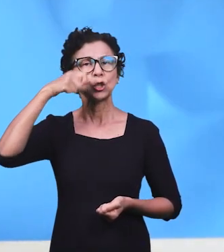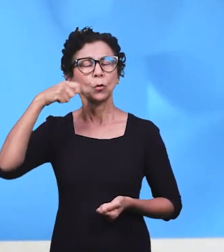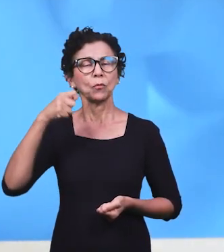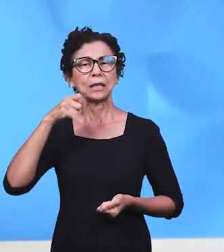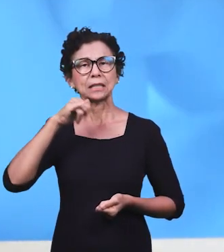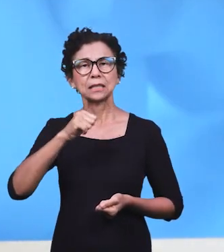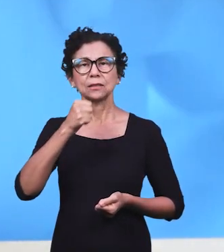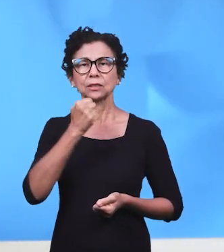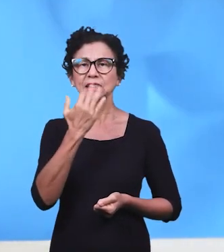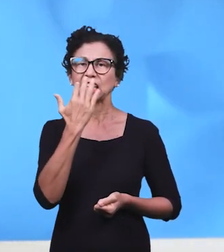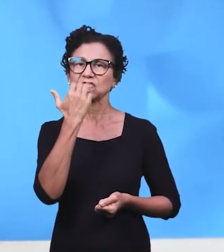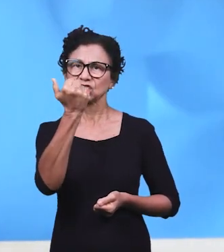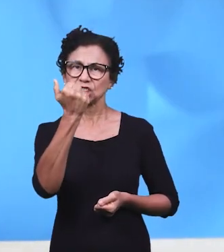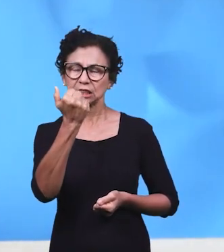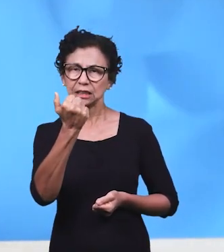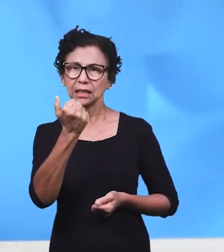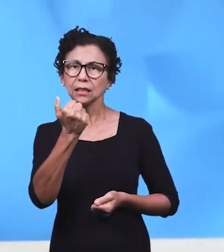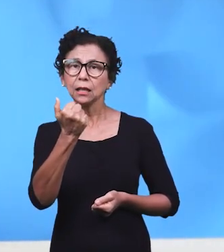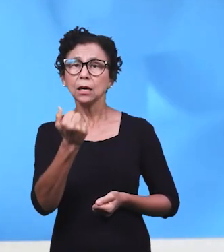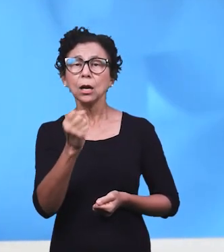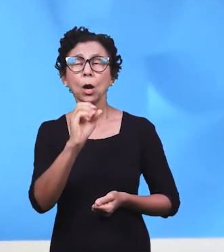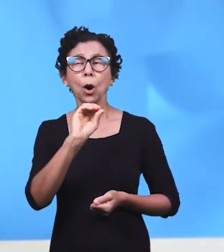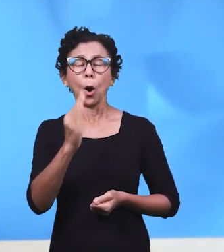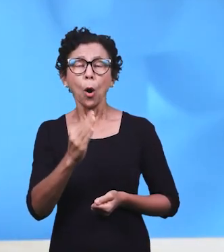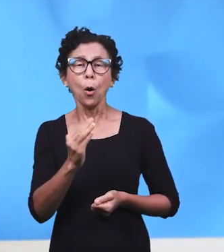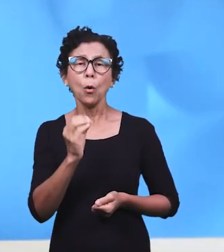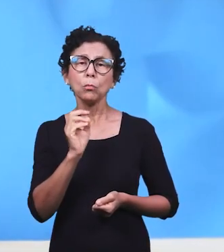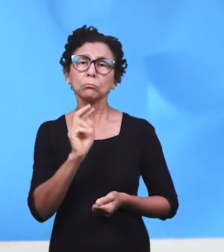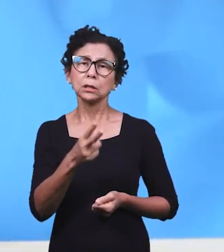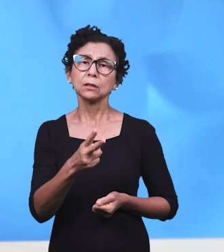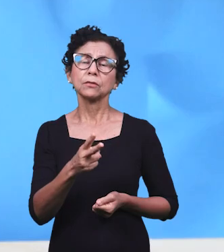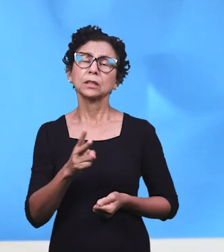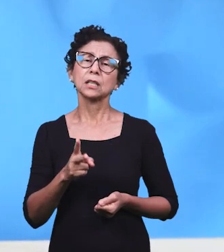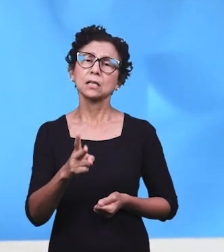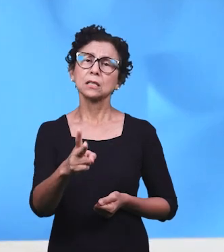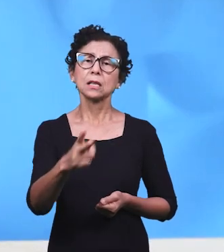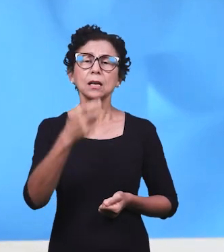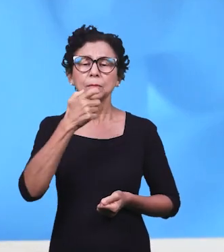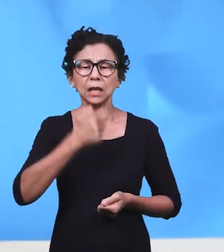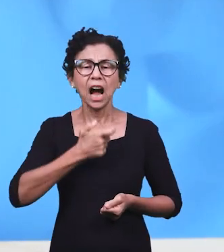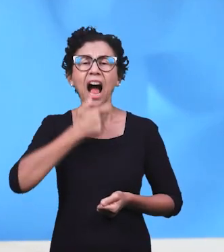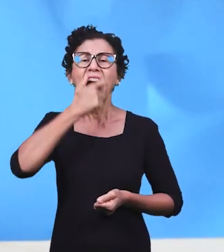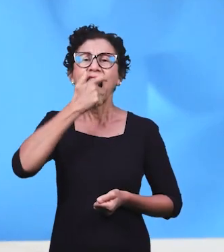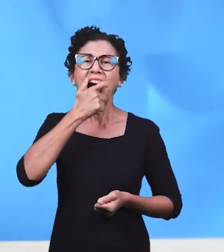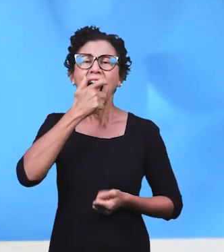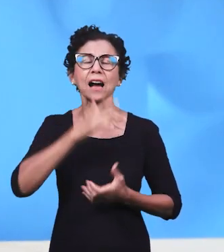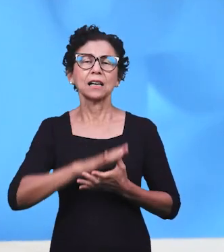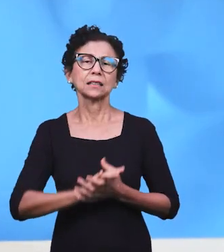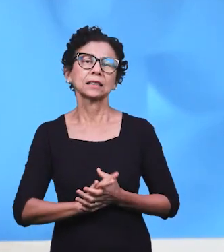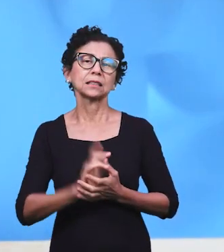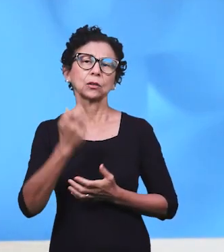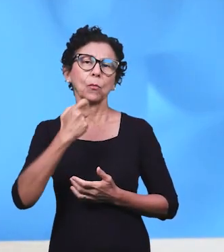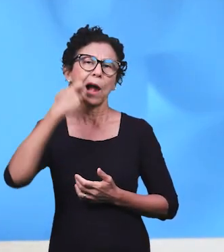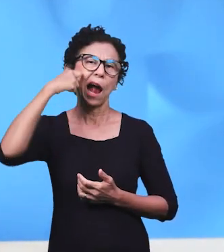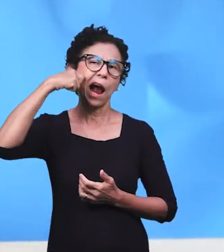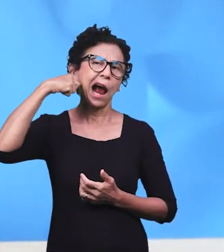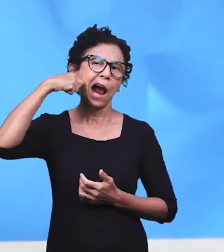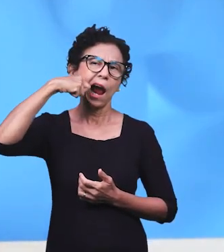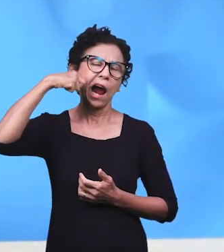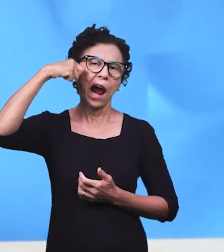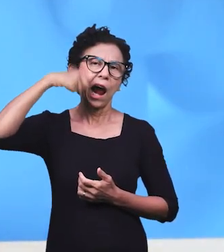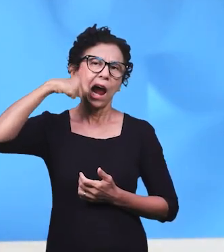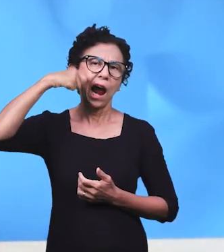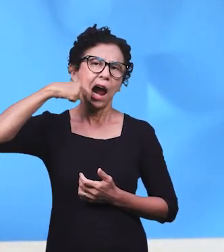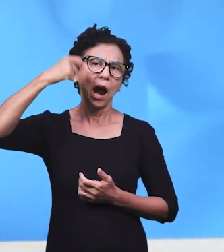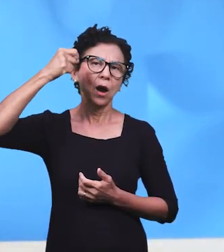prótese removível ou também a prótese que já está fixa ali na boca, aquela prótese de implante, a prótese fixa.